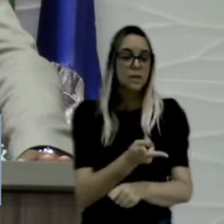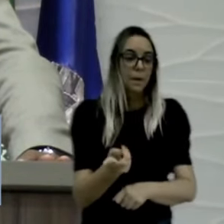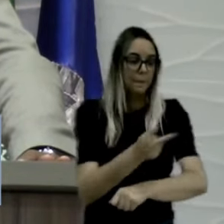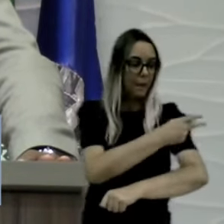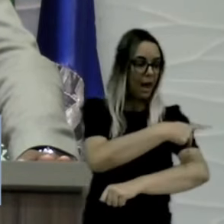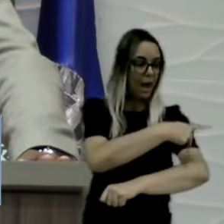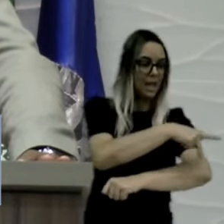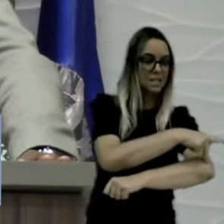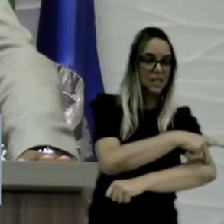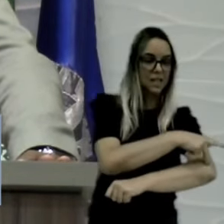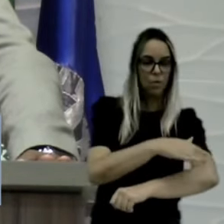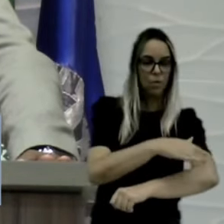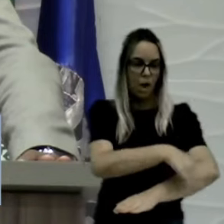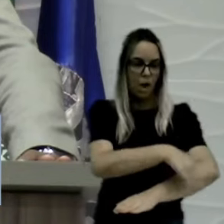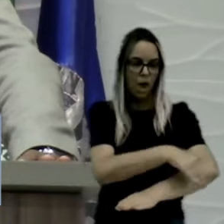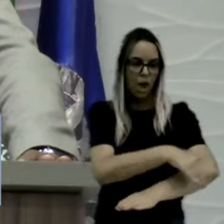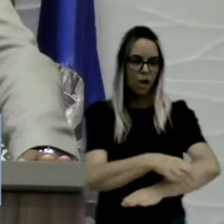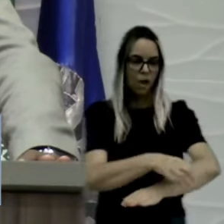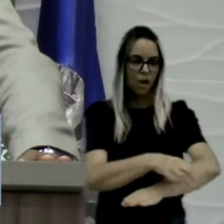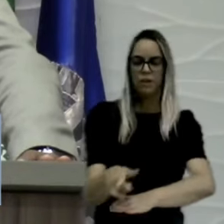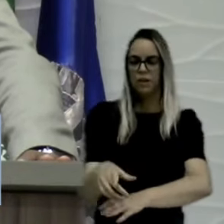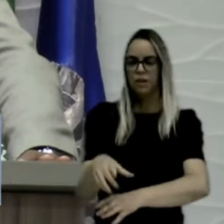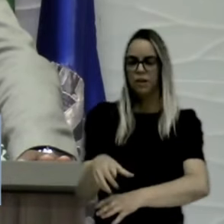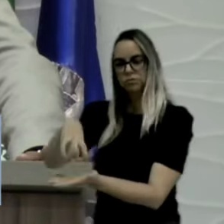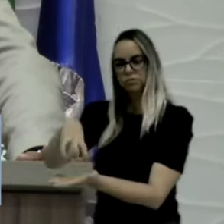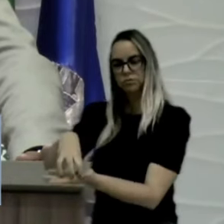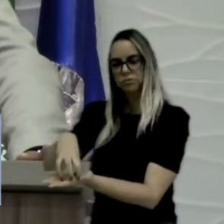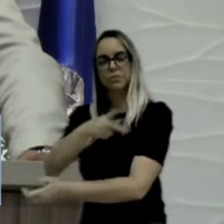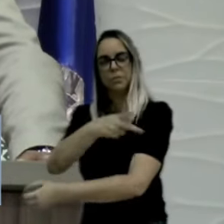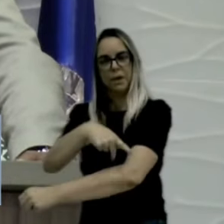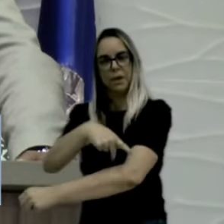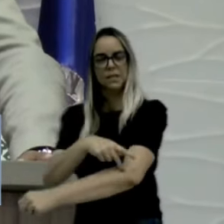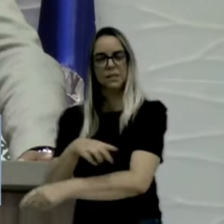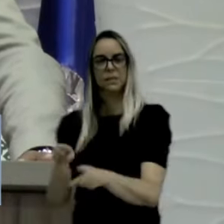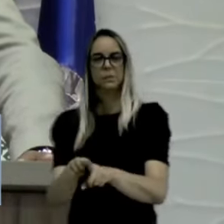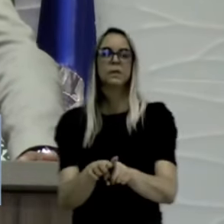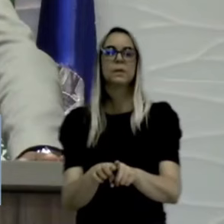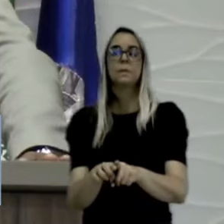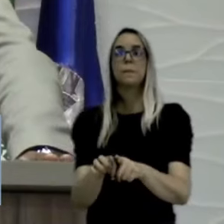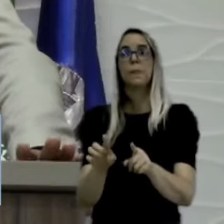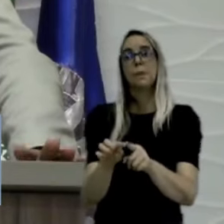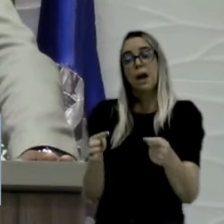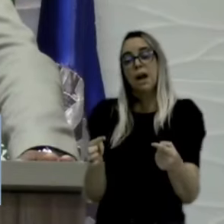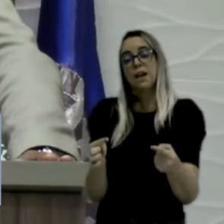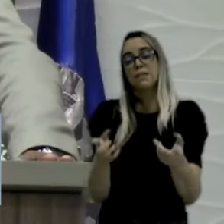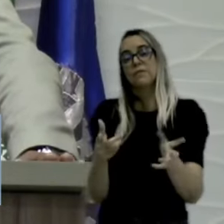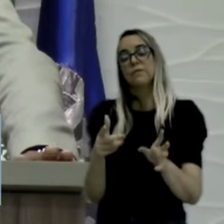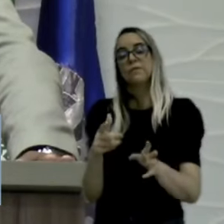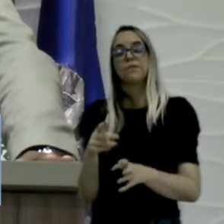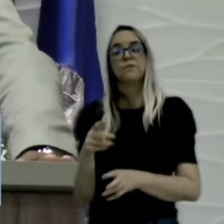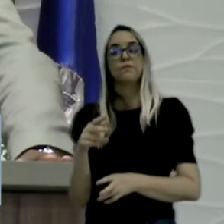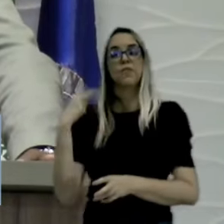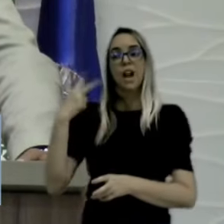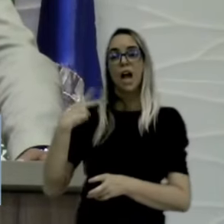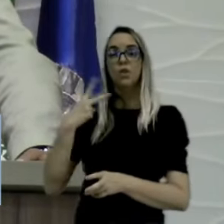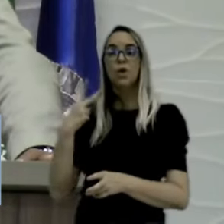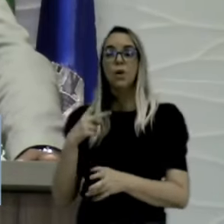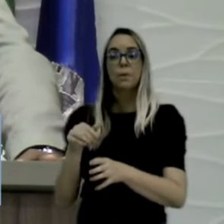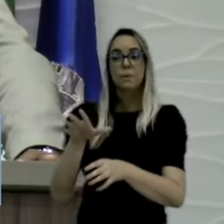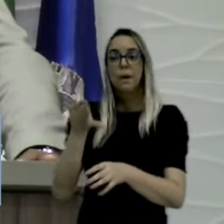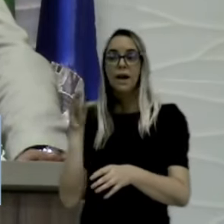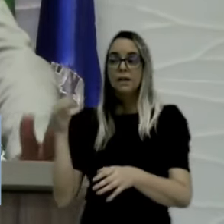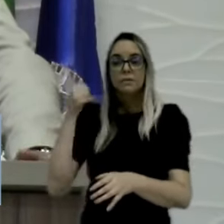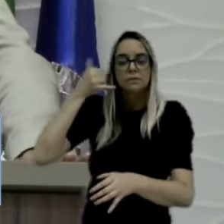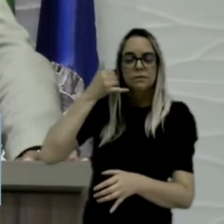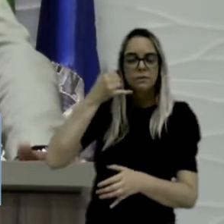Centro. Isso aí todo mundo está se vendo que já foi feito. Agora o vereador também pegue o telefone e sai filmando